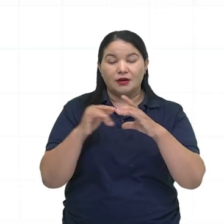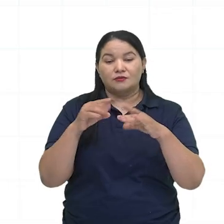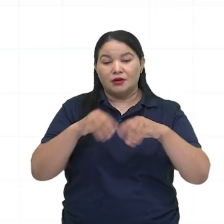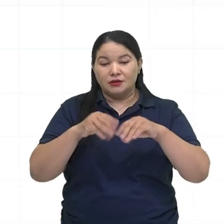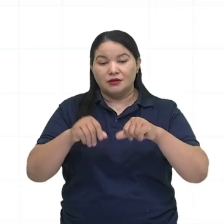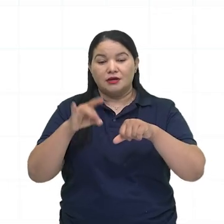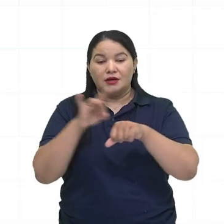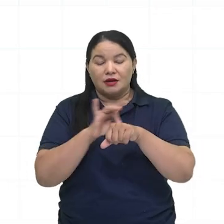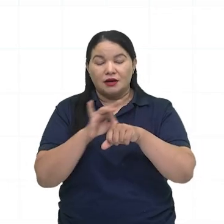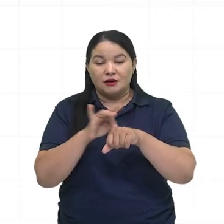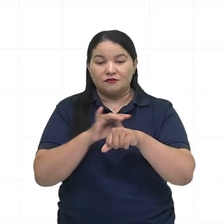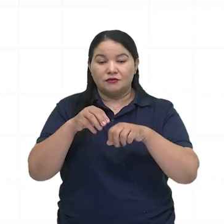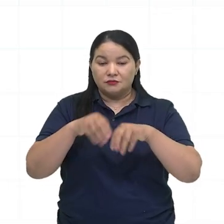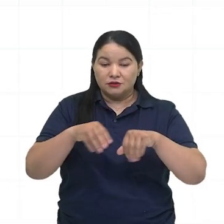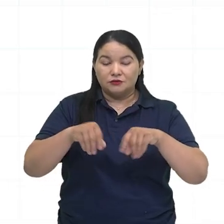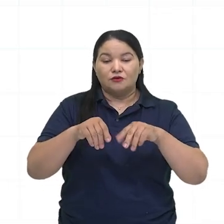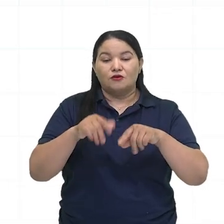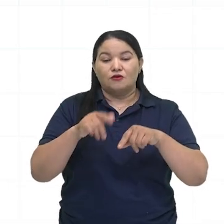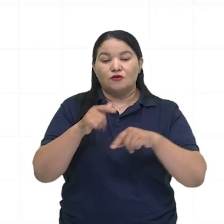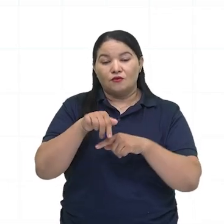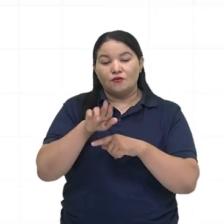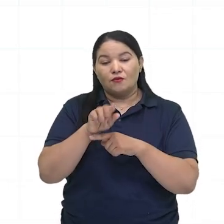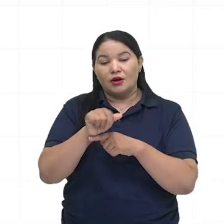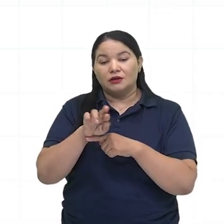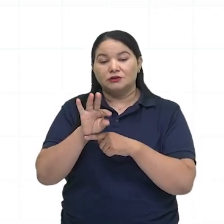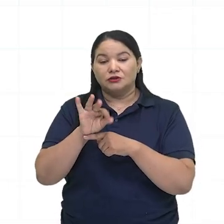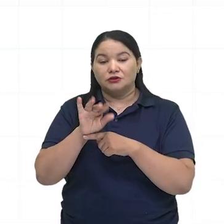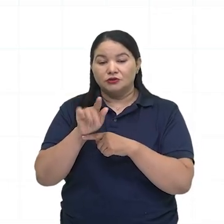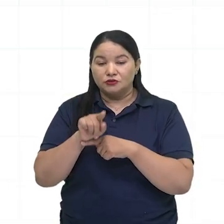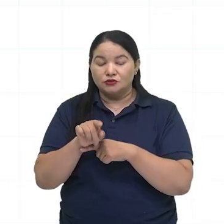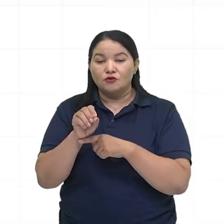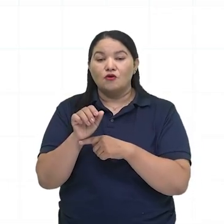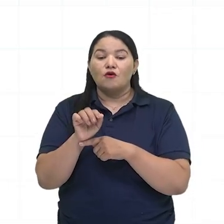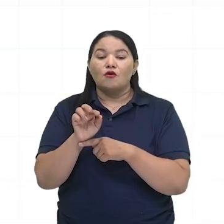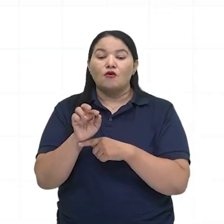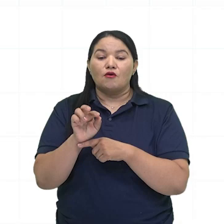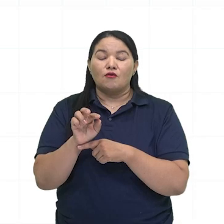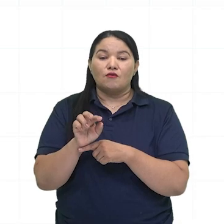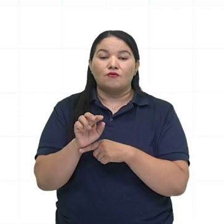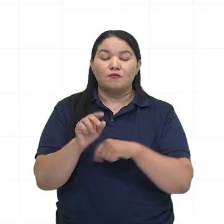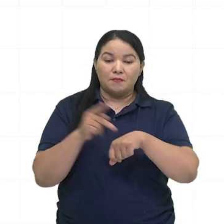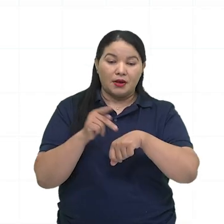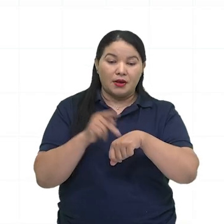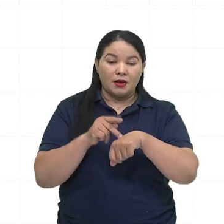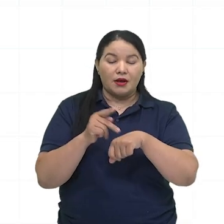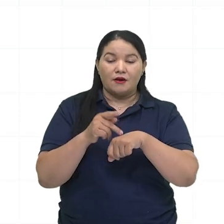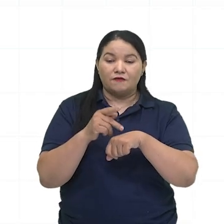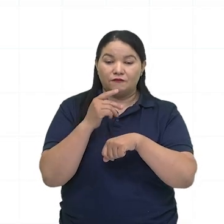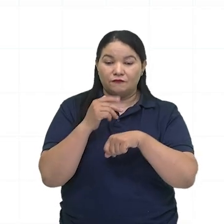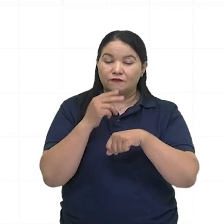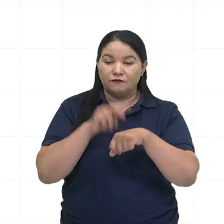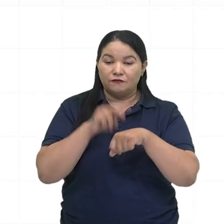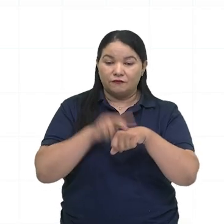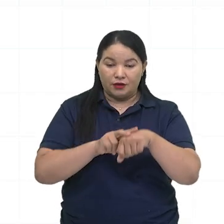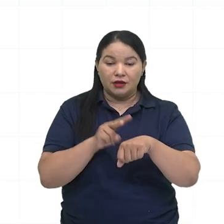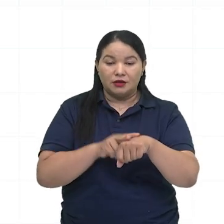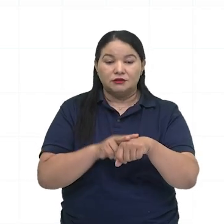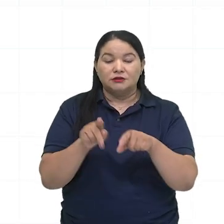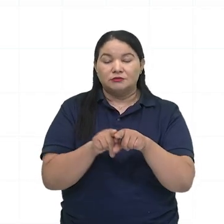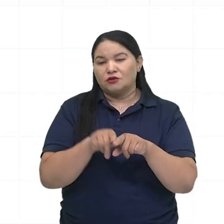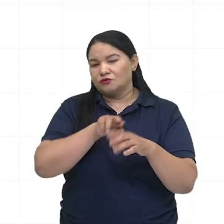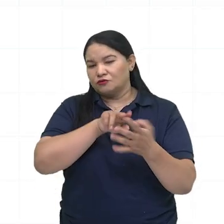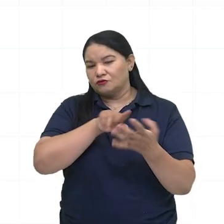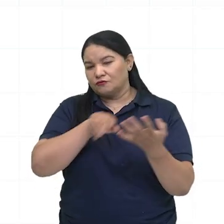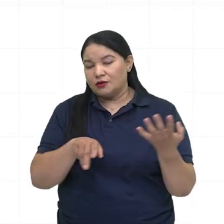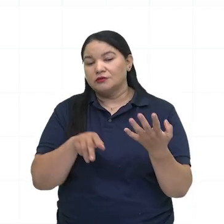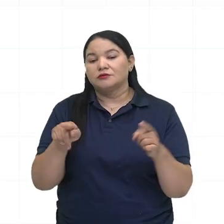o mineral, o quartzo, o rubi, né, e outros. Então, os minerais não metálicos também